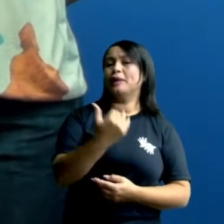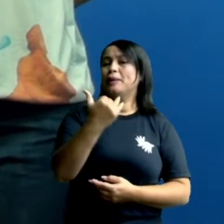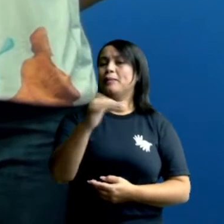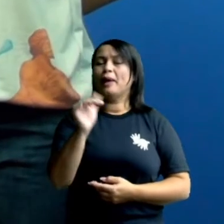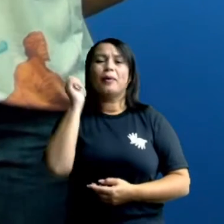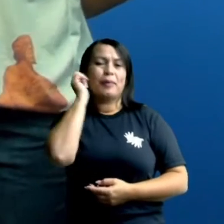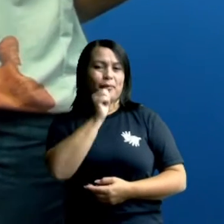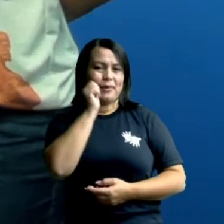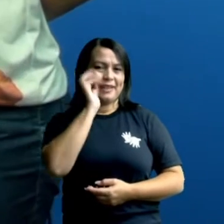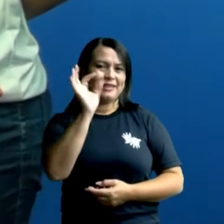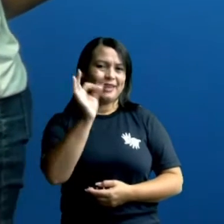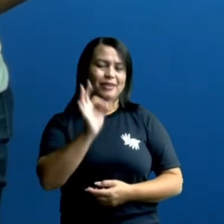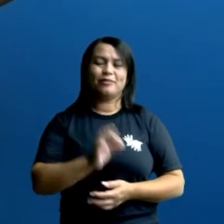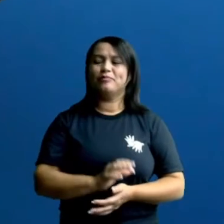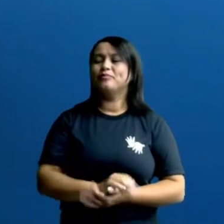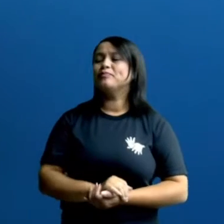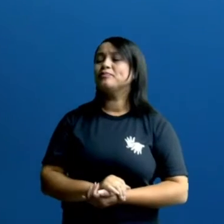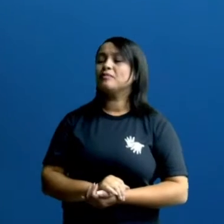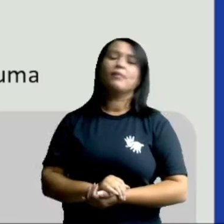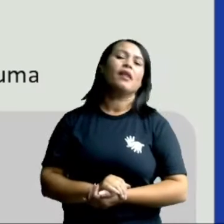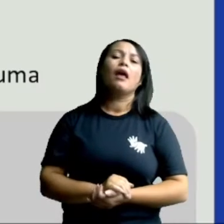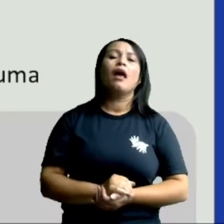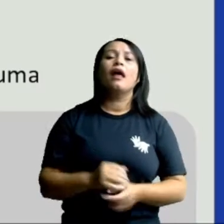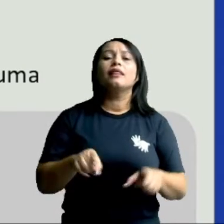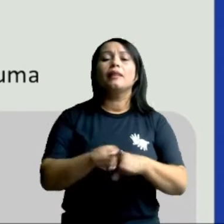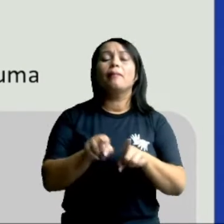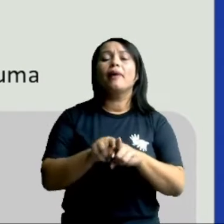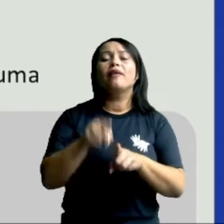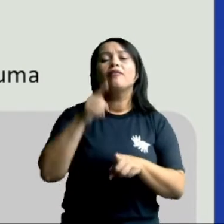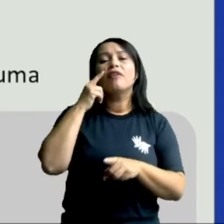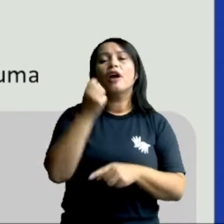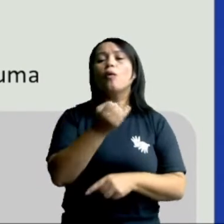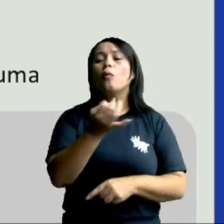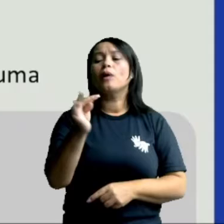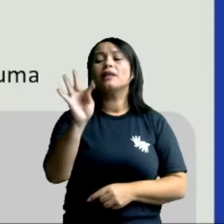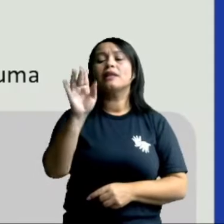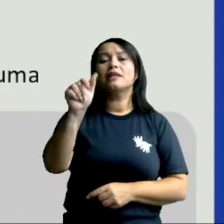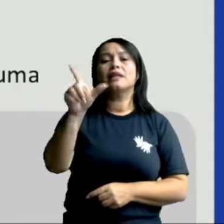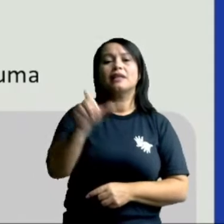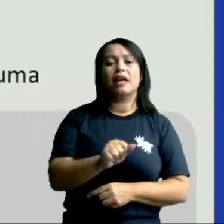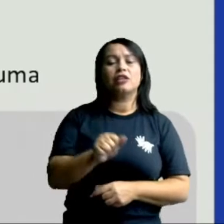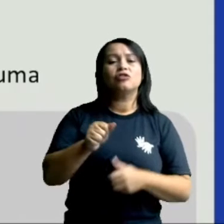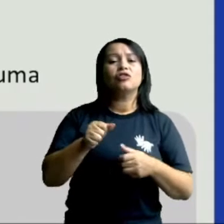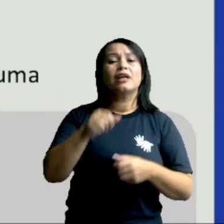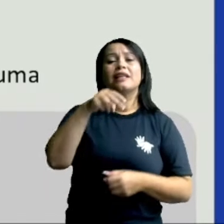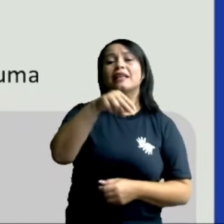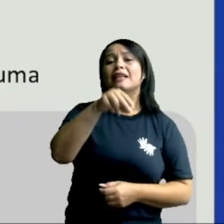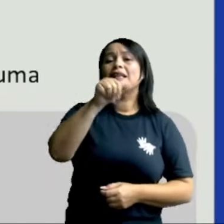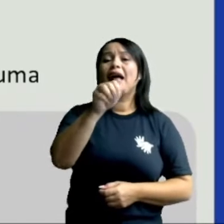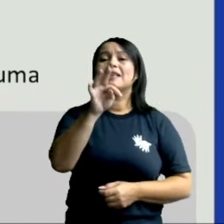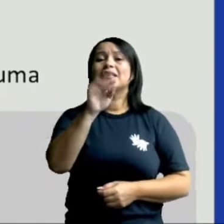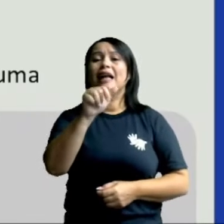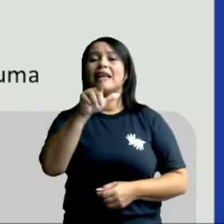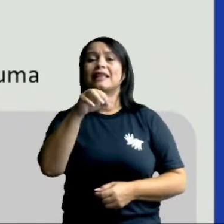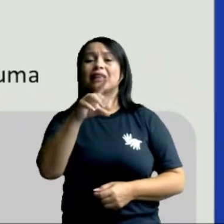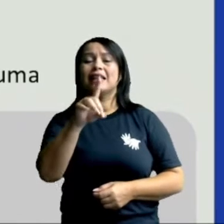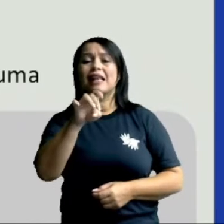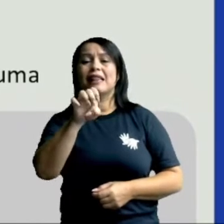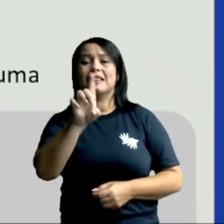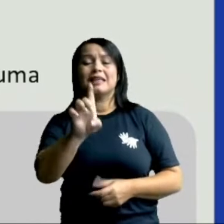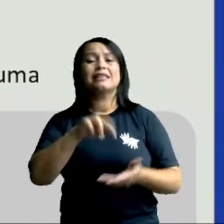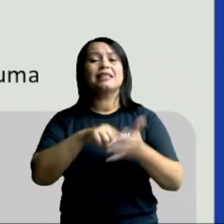mulher, ok? A taxa de natalidade é o número de nascidos vivos em uma